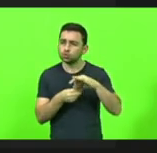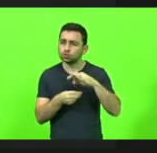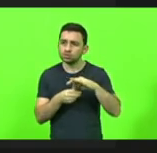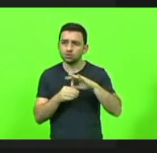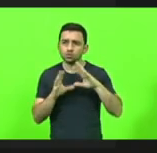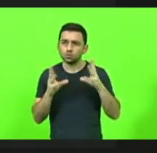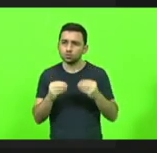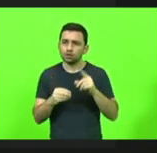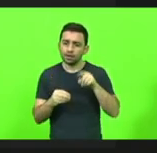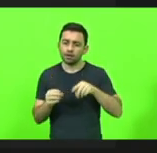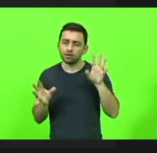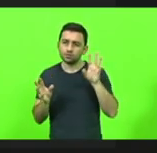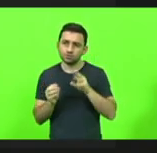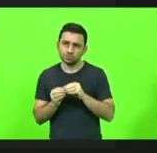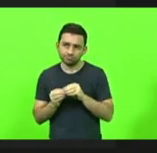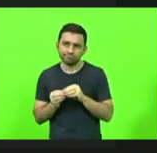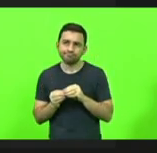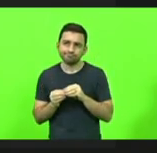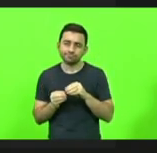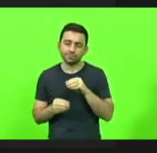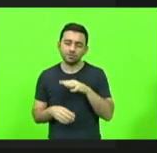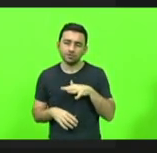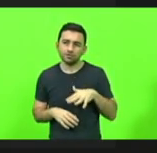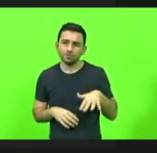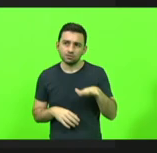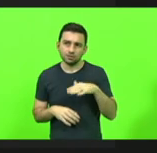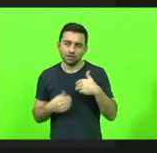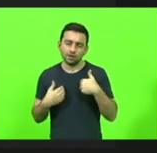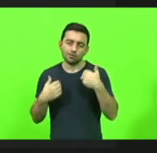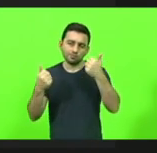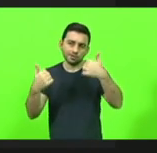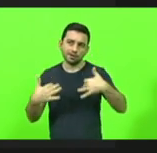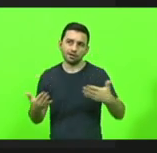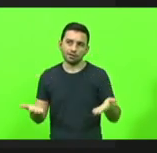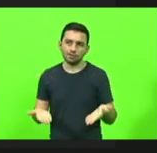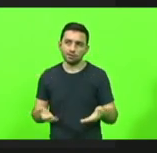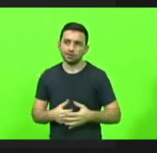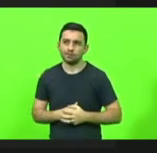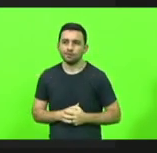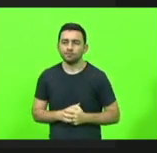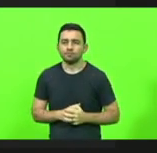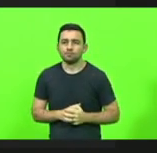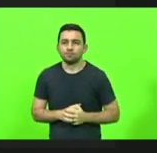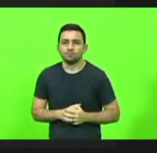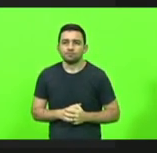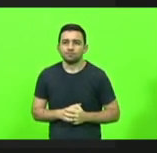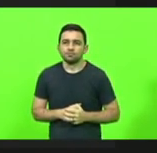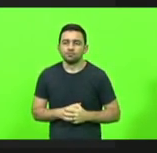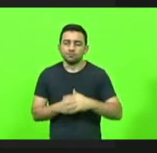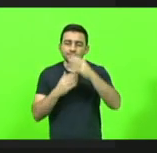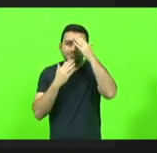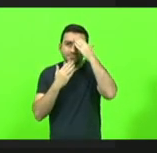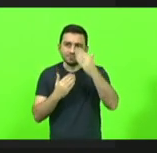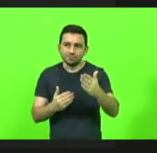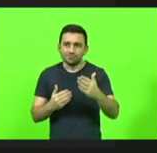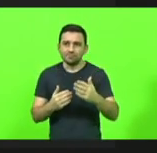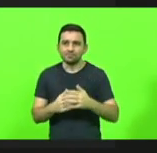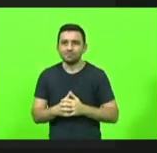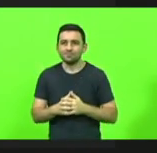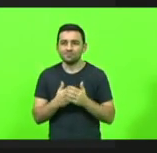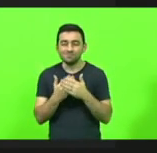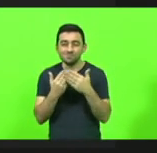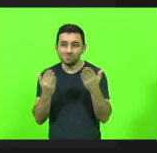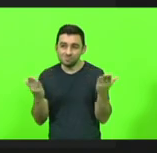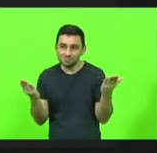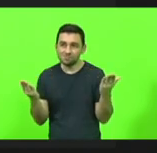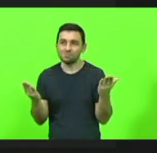resumo de tudo isso que eu trouxe aqui para vocês. Obrigado pelo